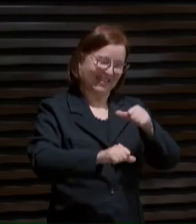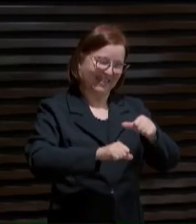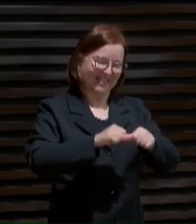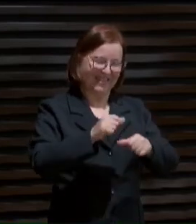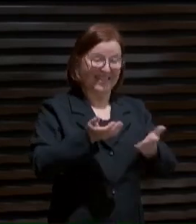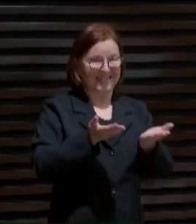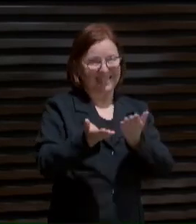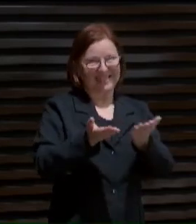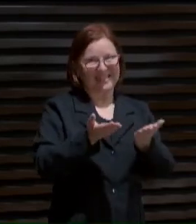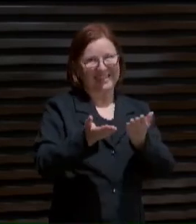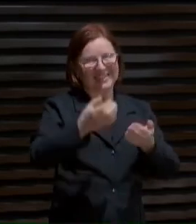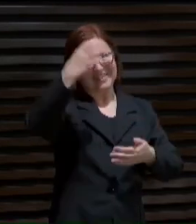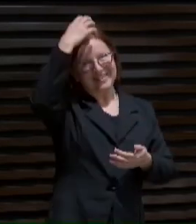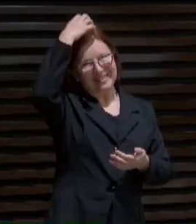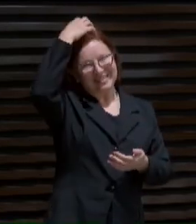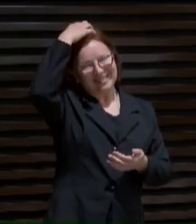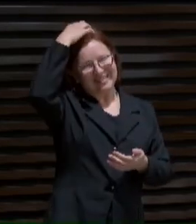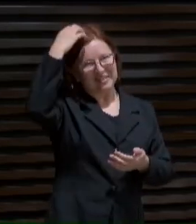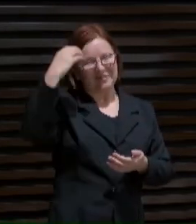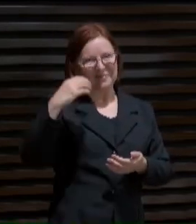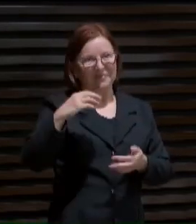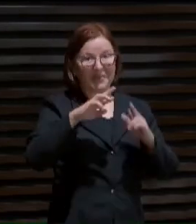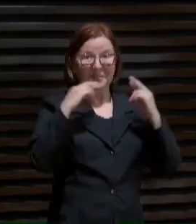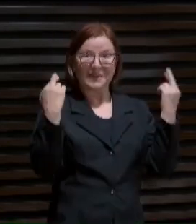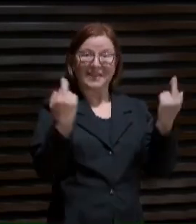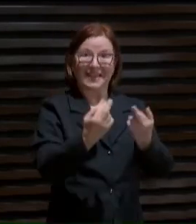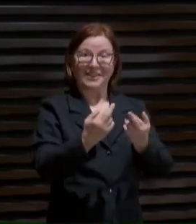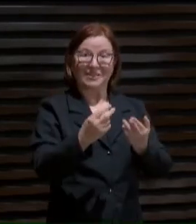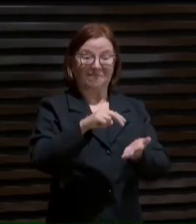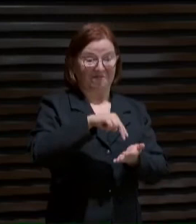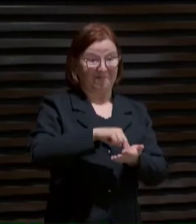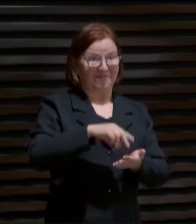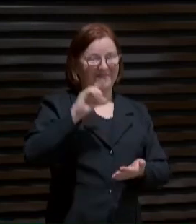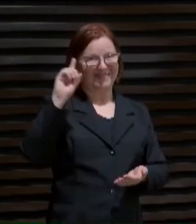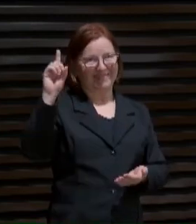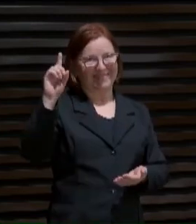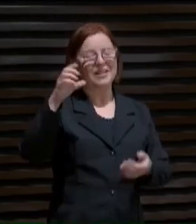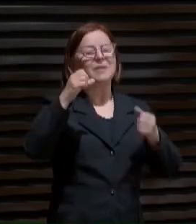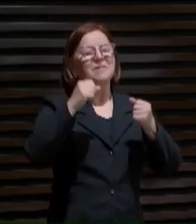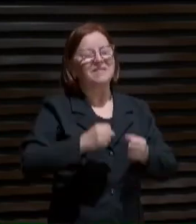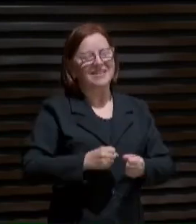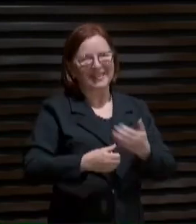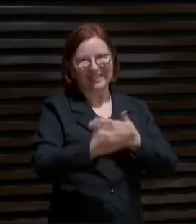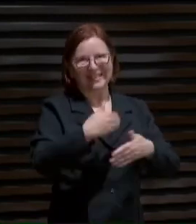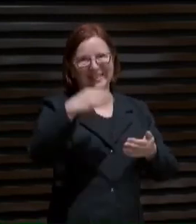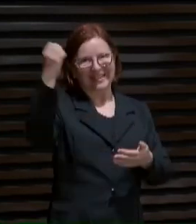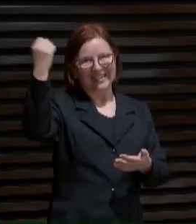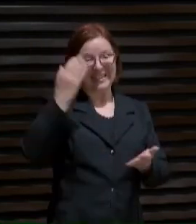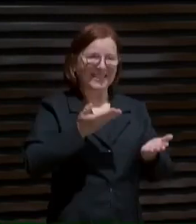súdito do reino inabalável de Deus pode pela graça